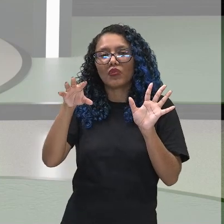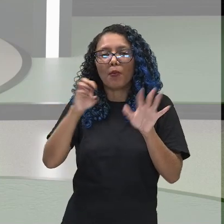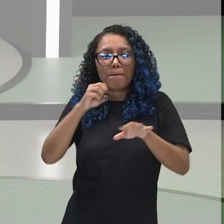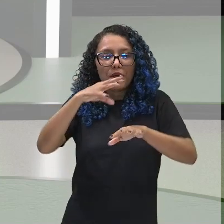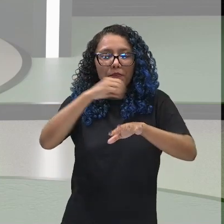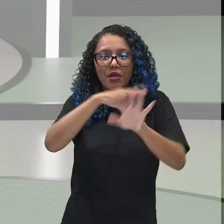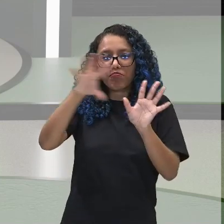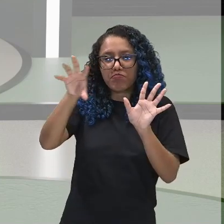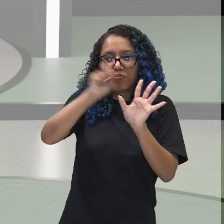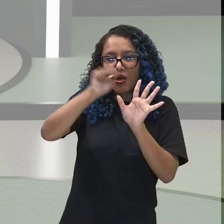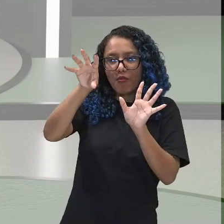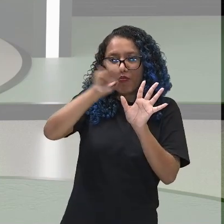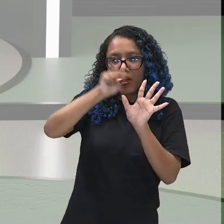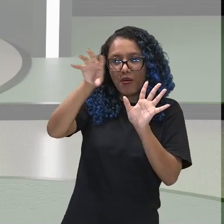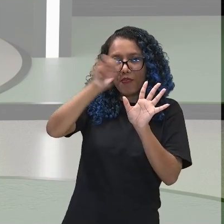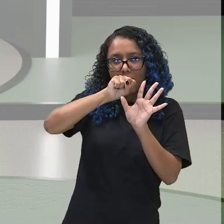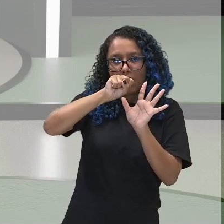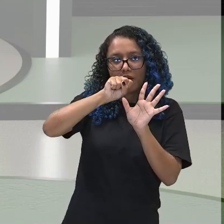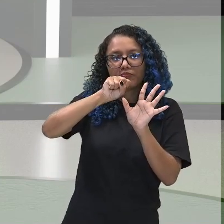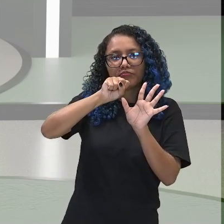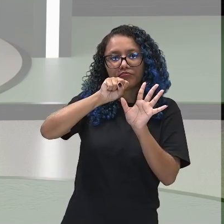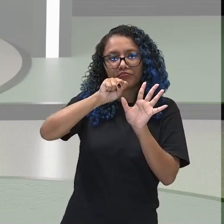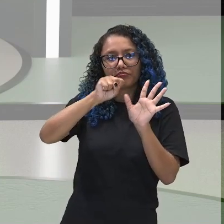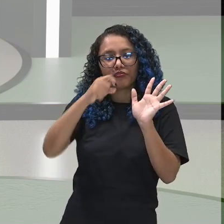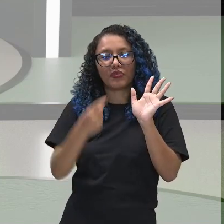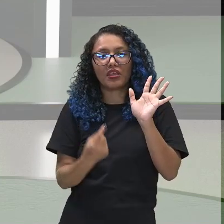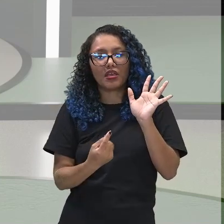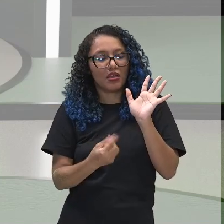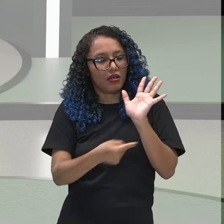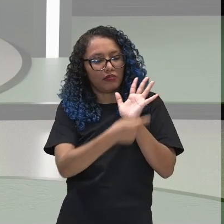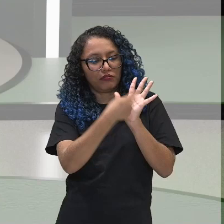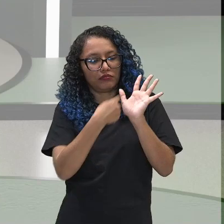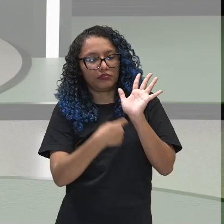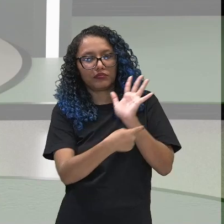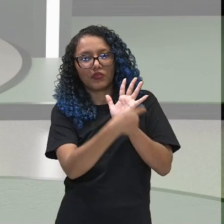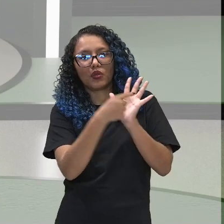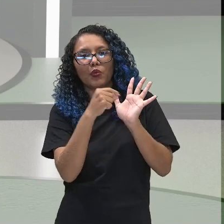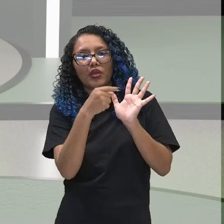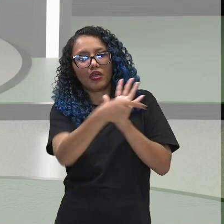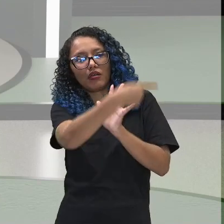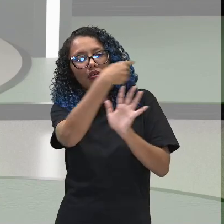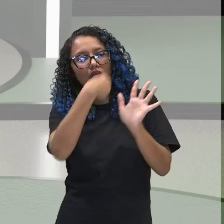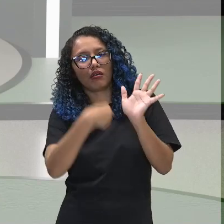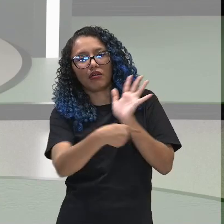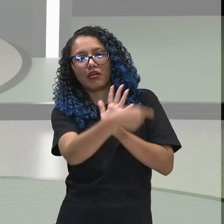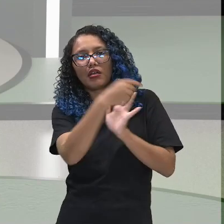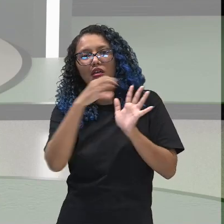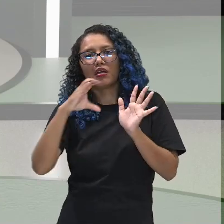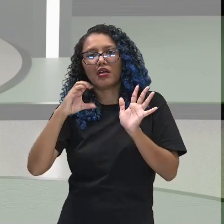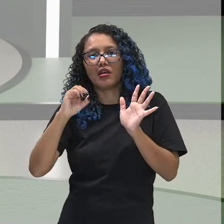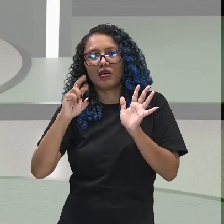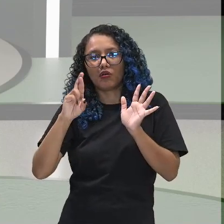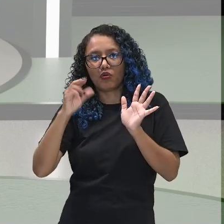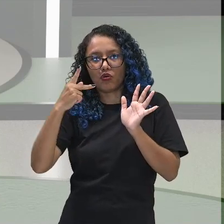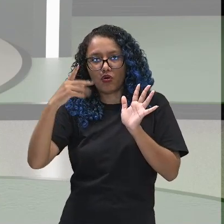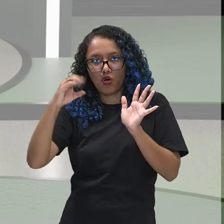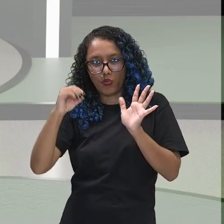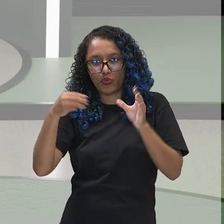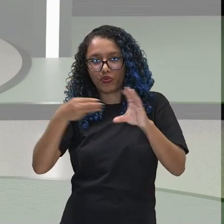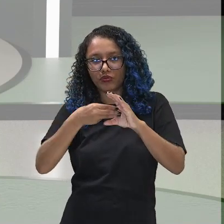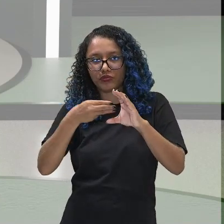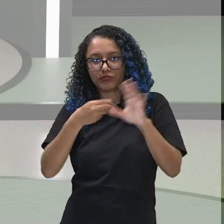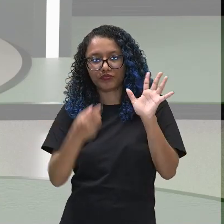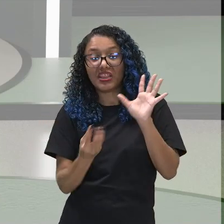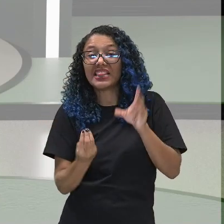nervoso. Ao centro, nós temos ali o corpo celular, tá, e lá dentro está o núcleo